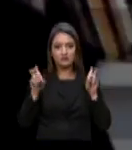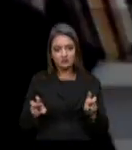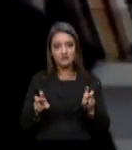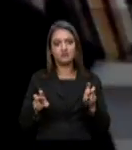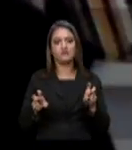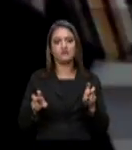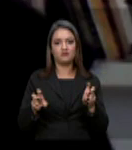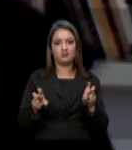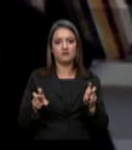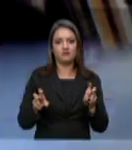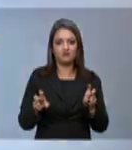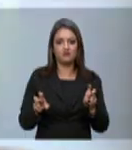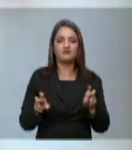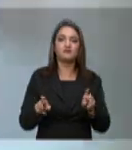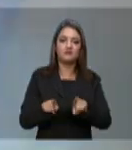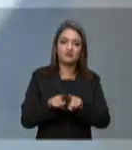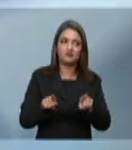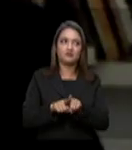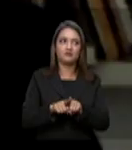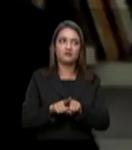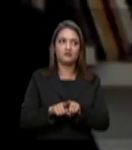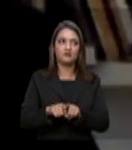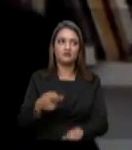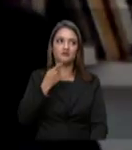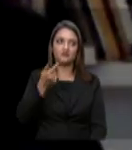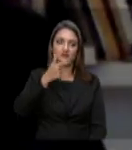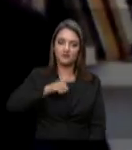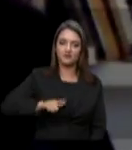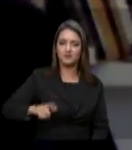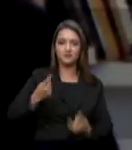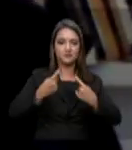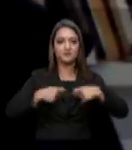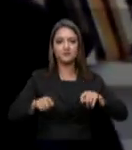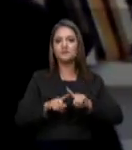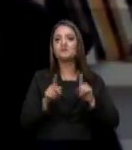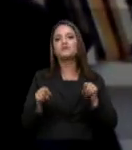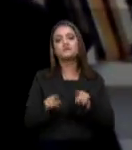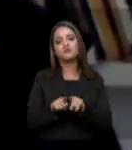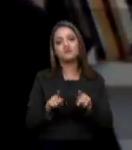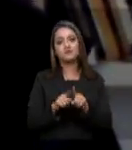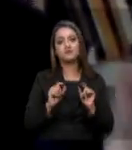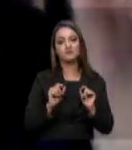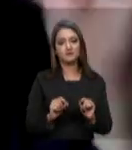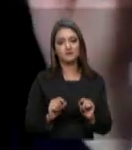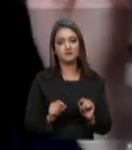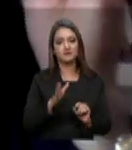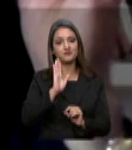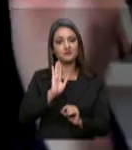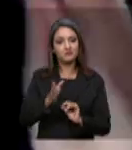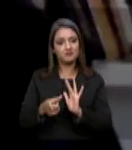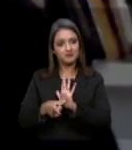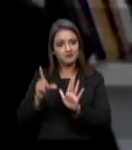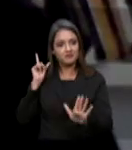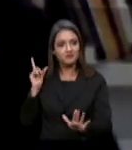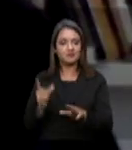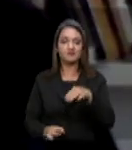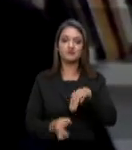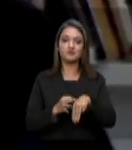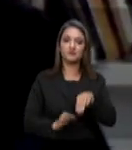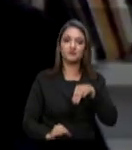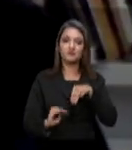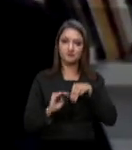também repetir mas tal como JA o prefeito por aqueles que me